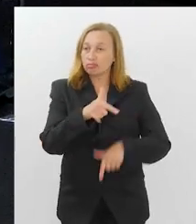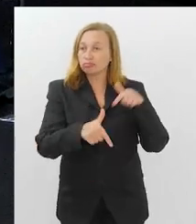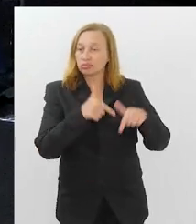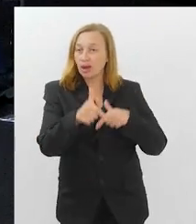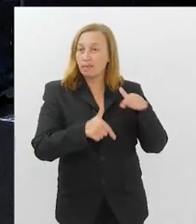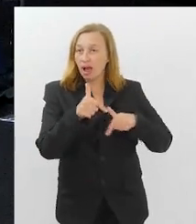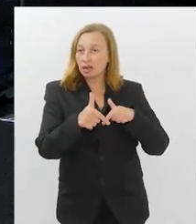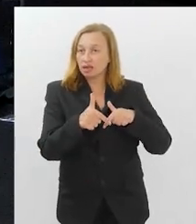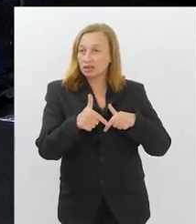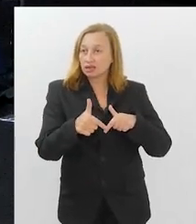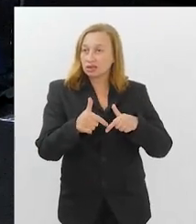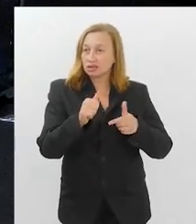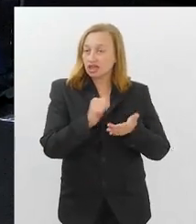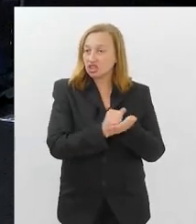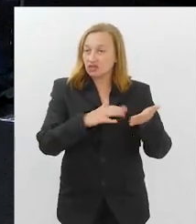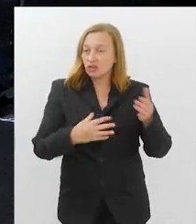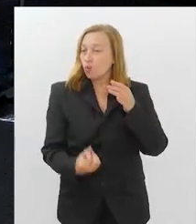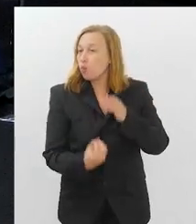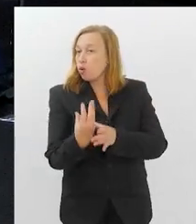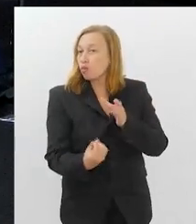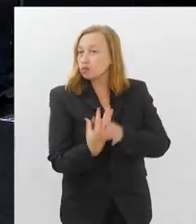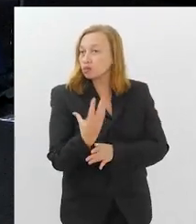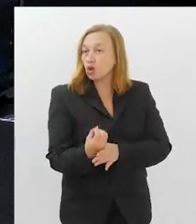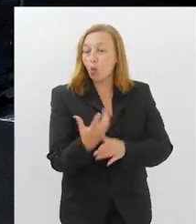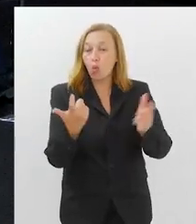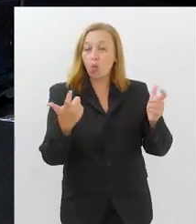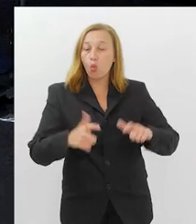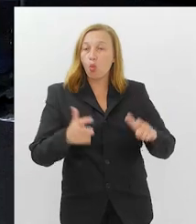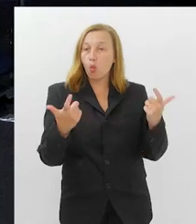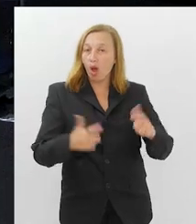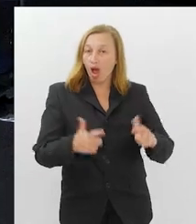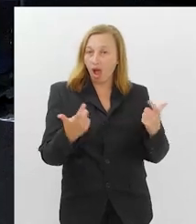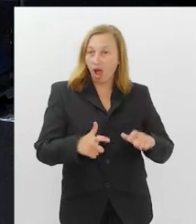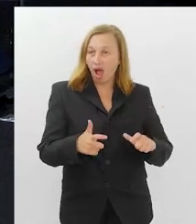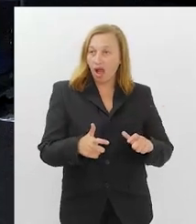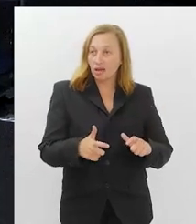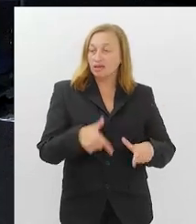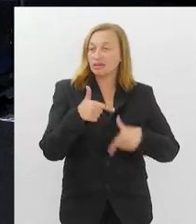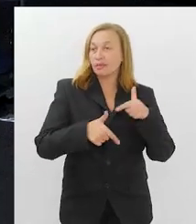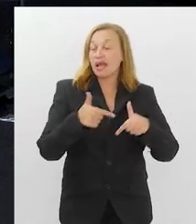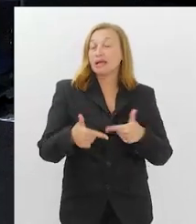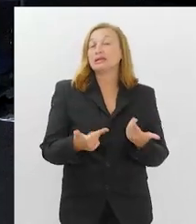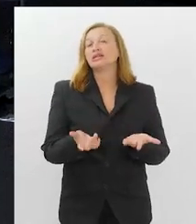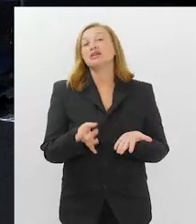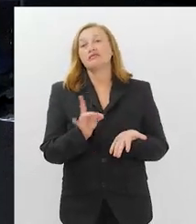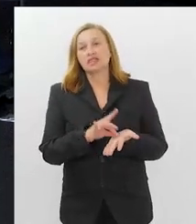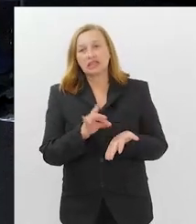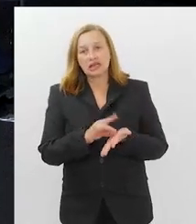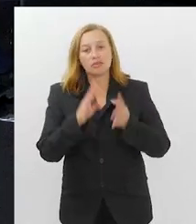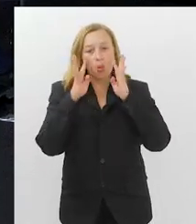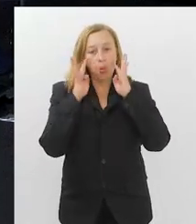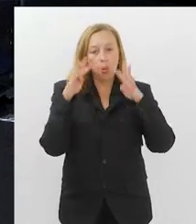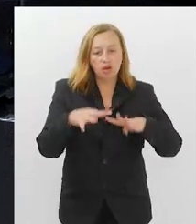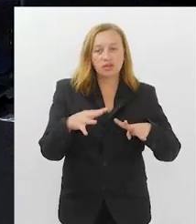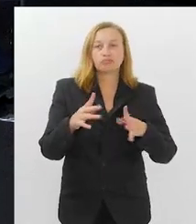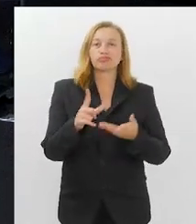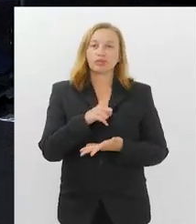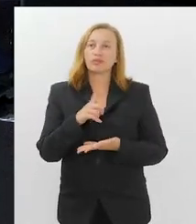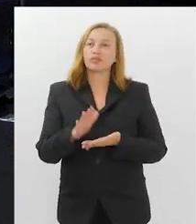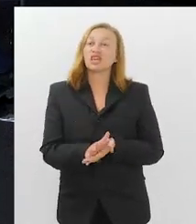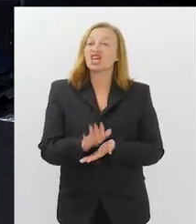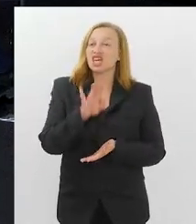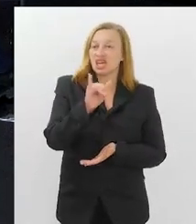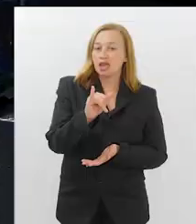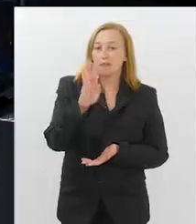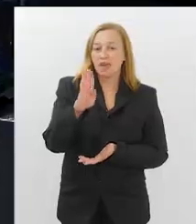de atividade produtiva, né? O espaço que ela ocupa. E aí realmente chama muito a atenção.